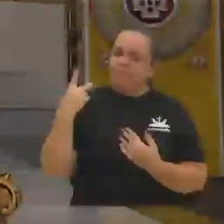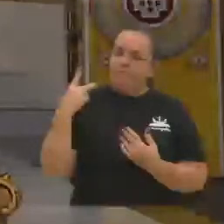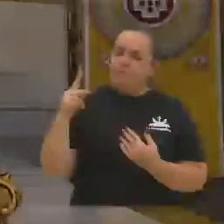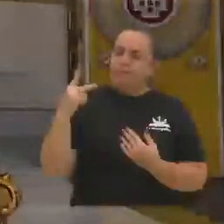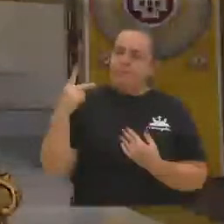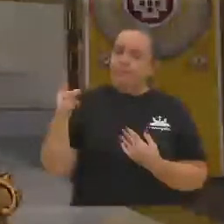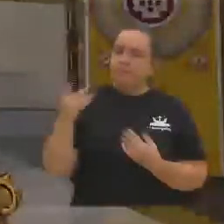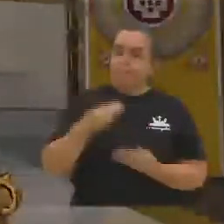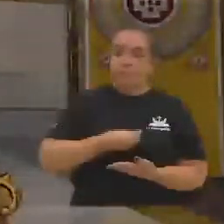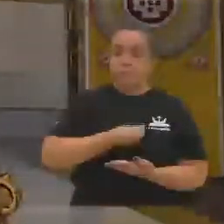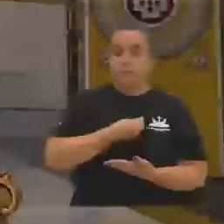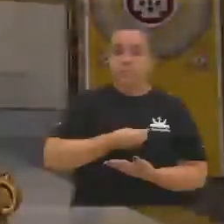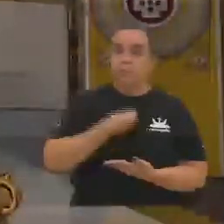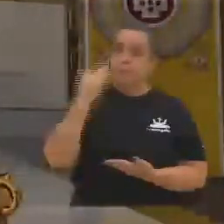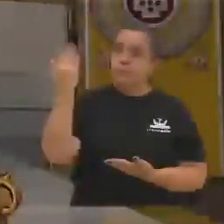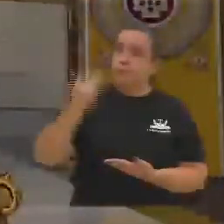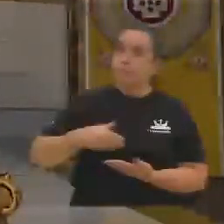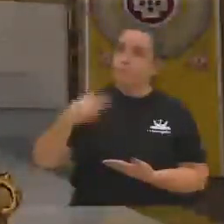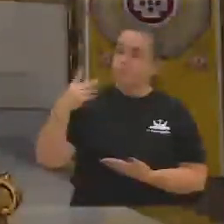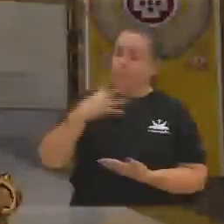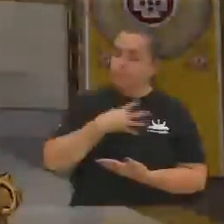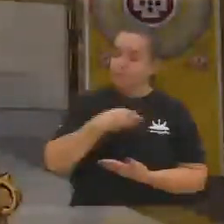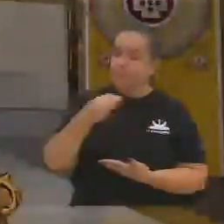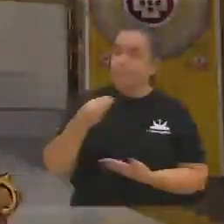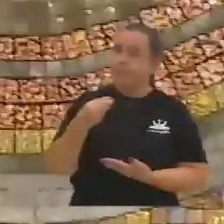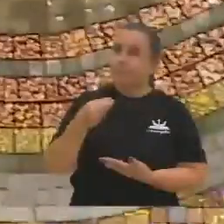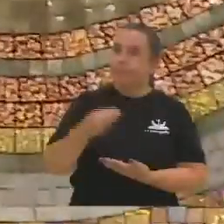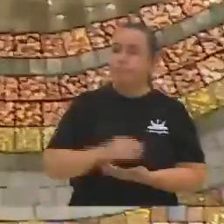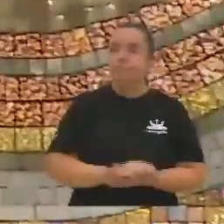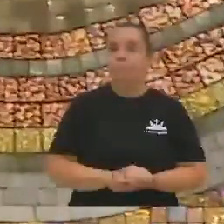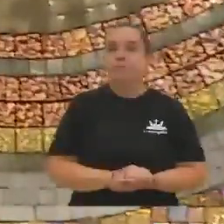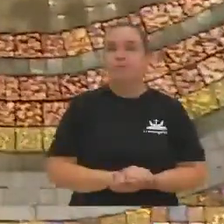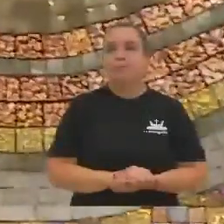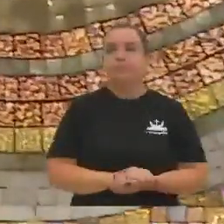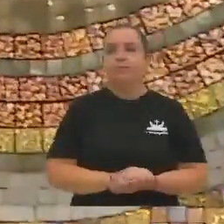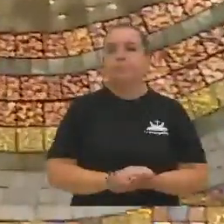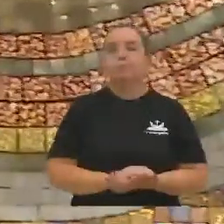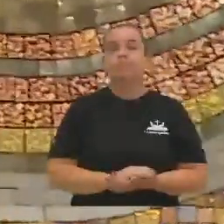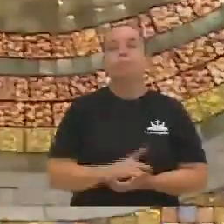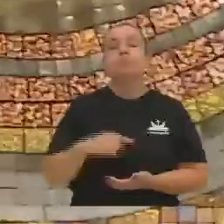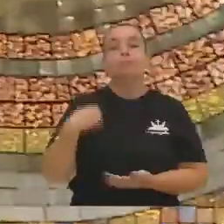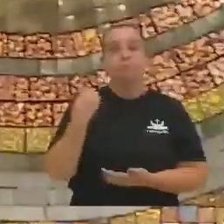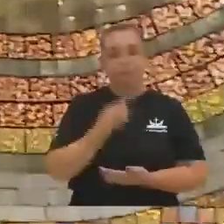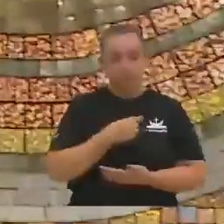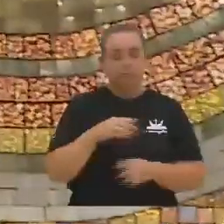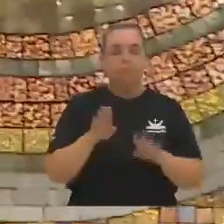à sua vida diante do seu Filho, assim seja a nossa.